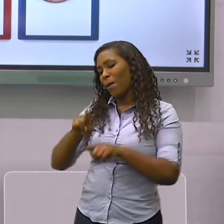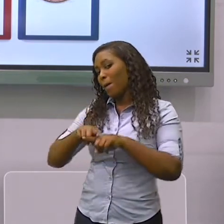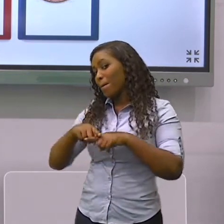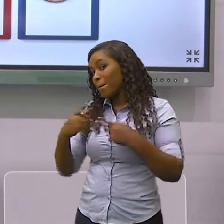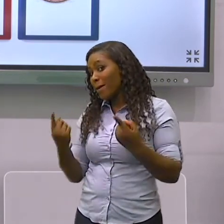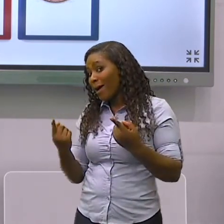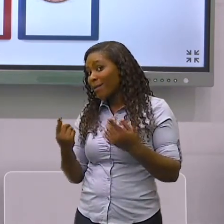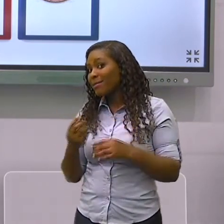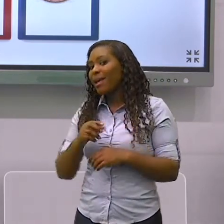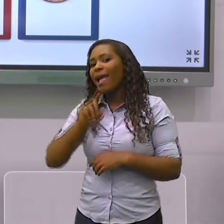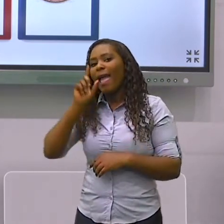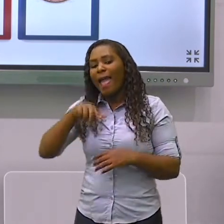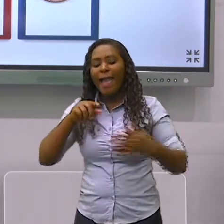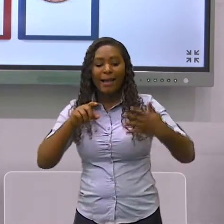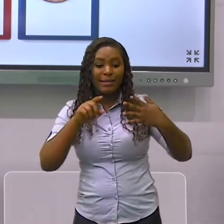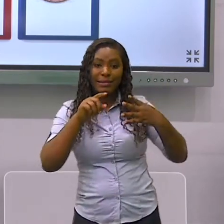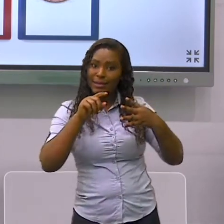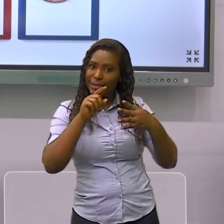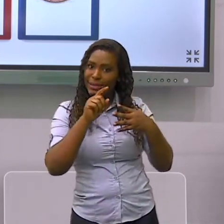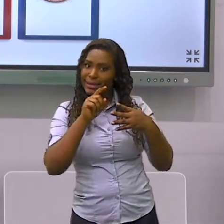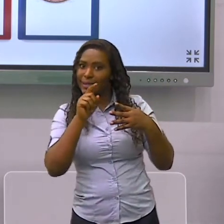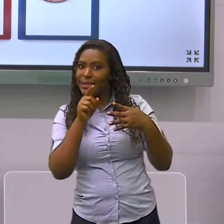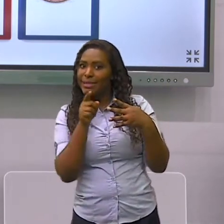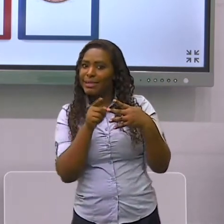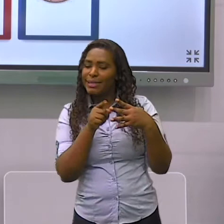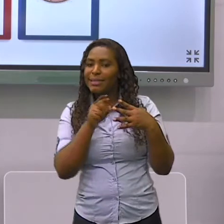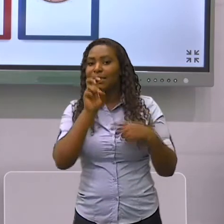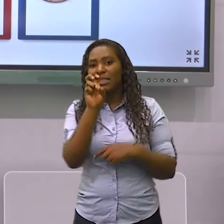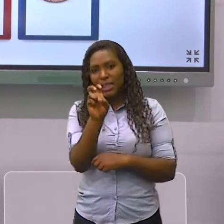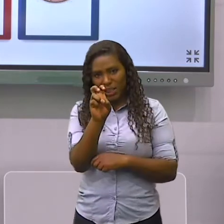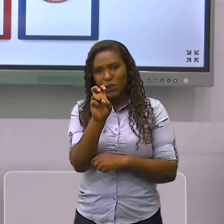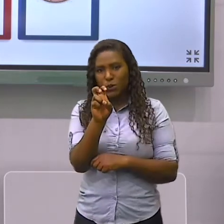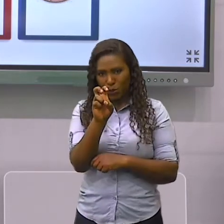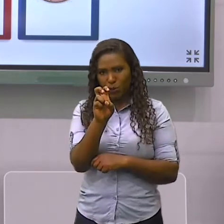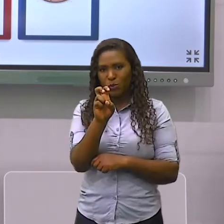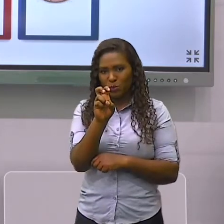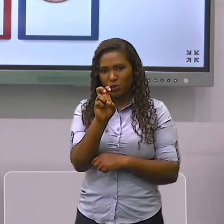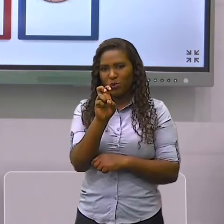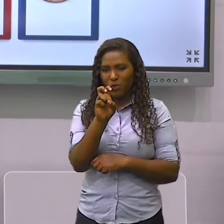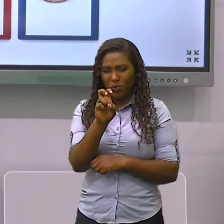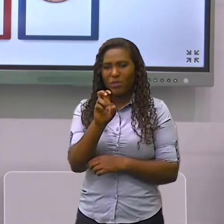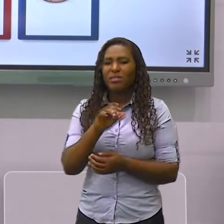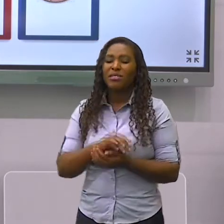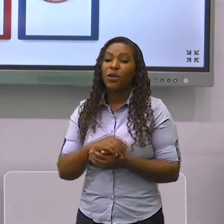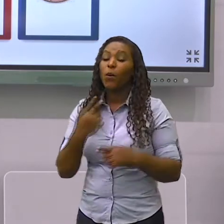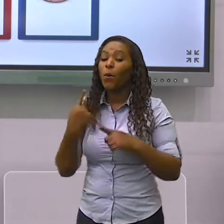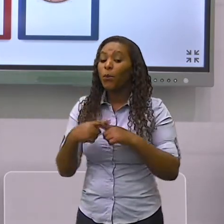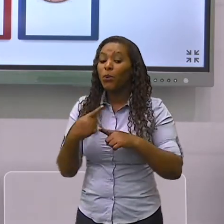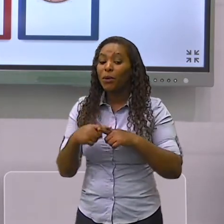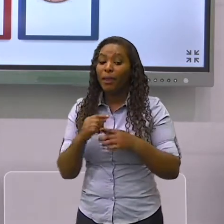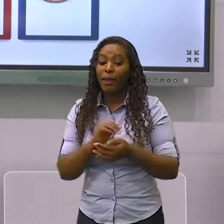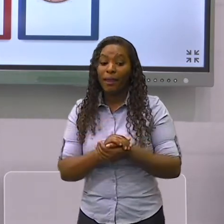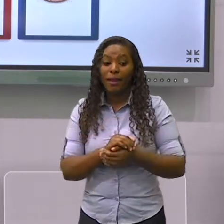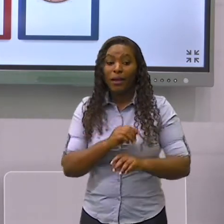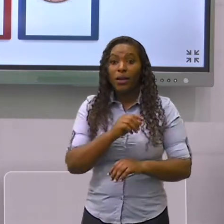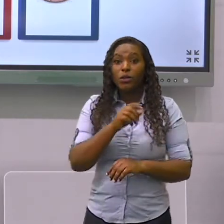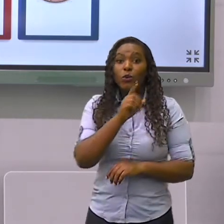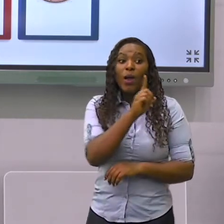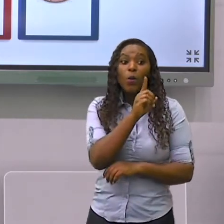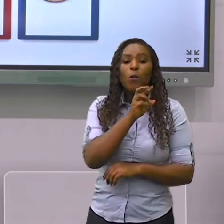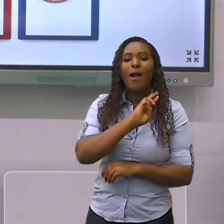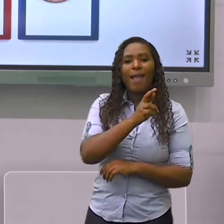de 5 centavos. Pois nós já estamos falando de uma parte de R$1. Nós não temos um